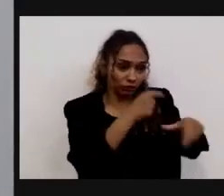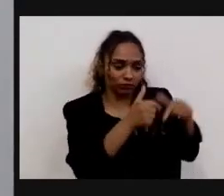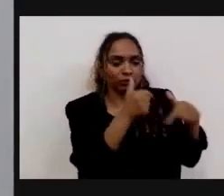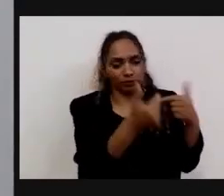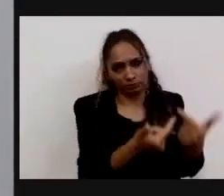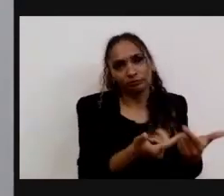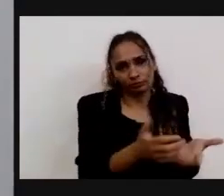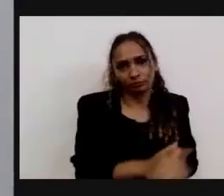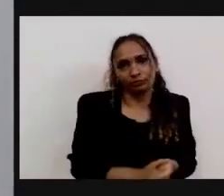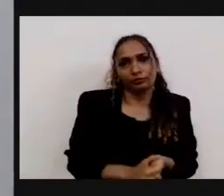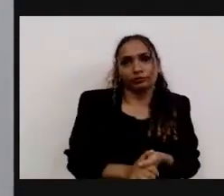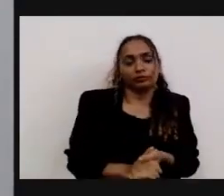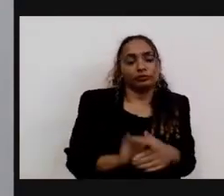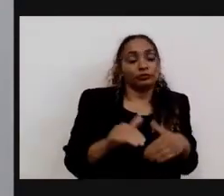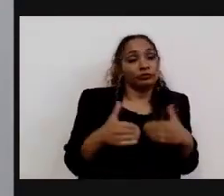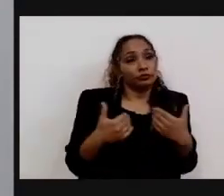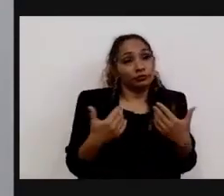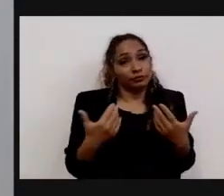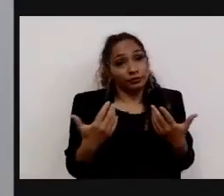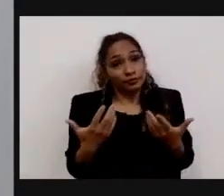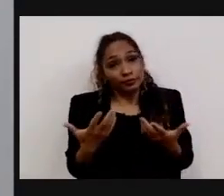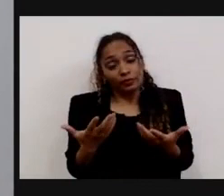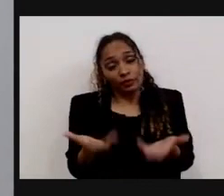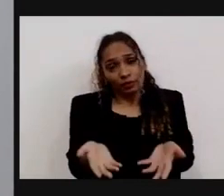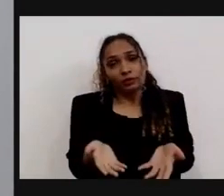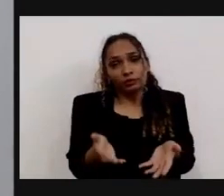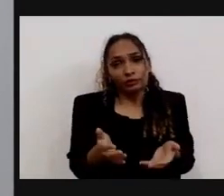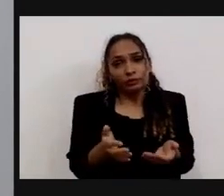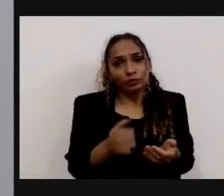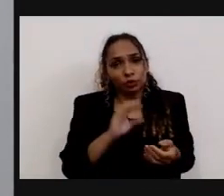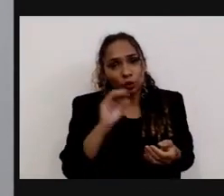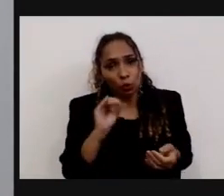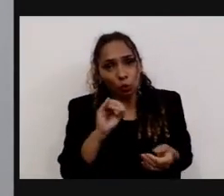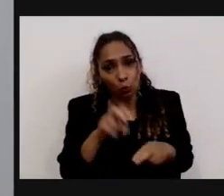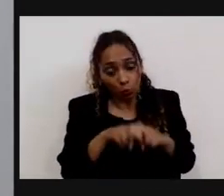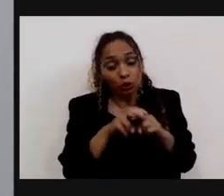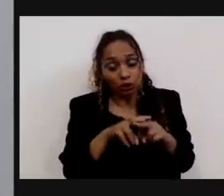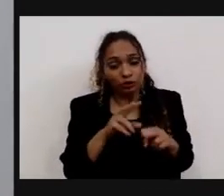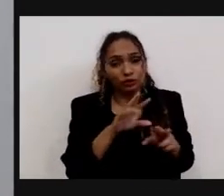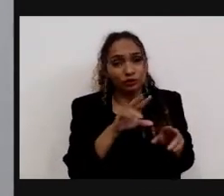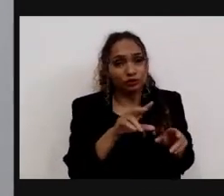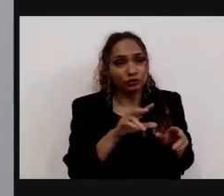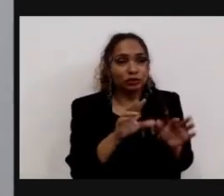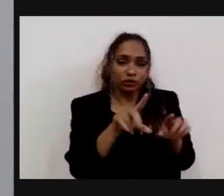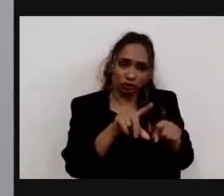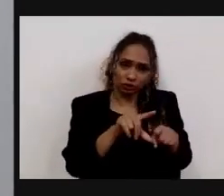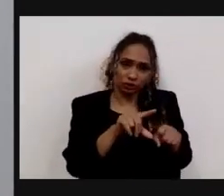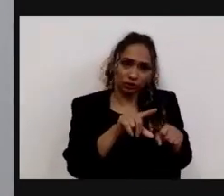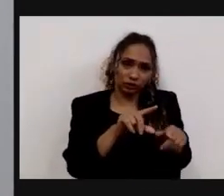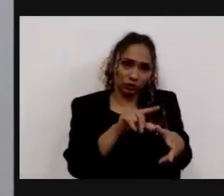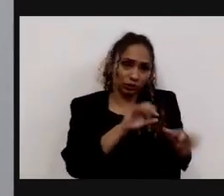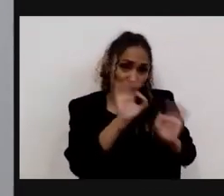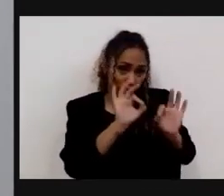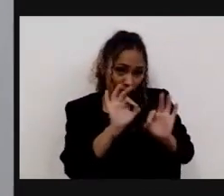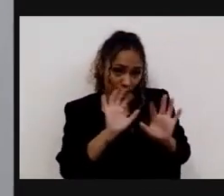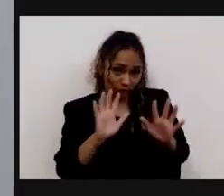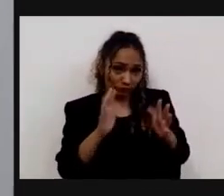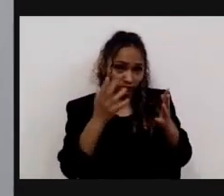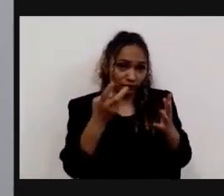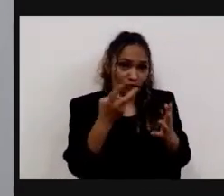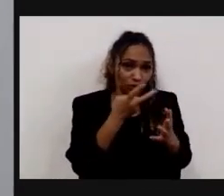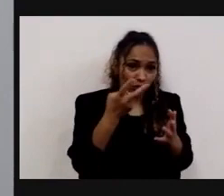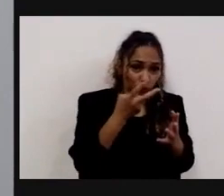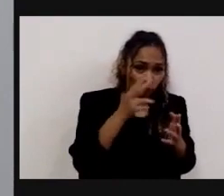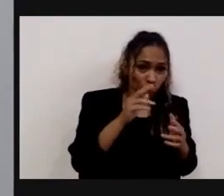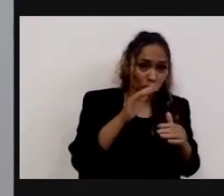aos trabalhos Então é por esse motivo que Nós escolhemos a organização do evento duas